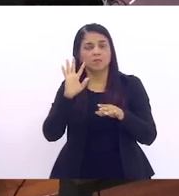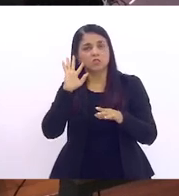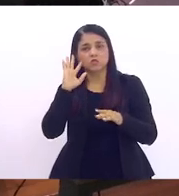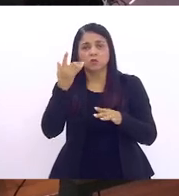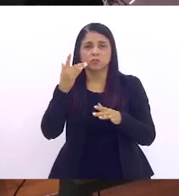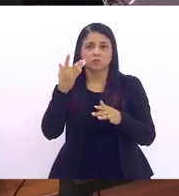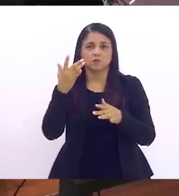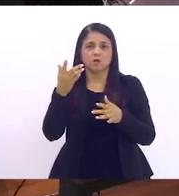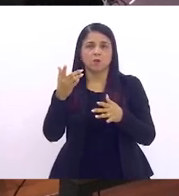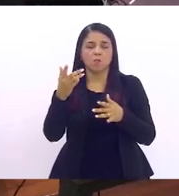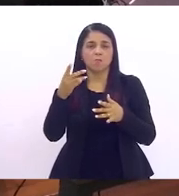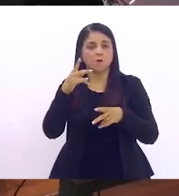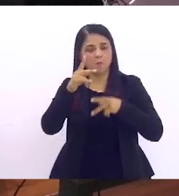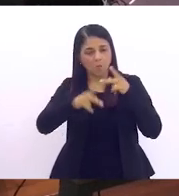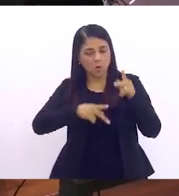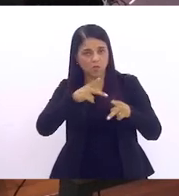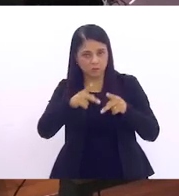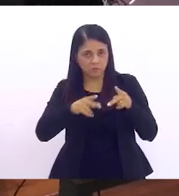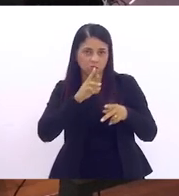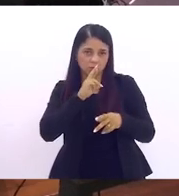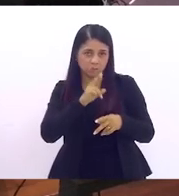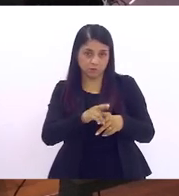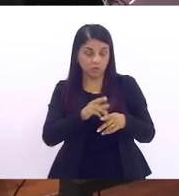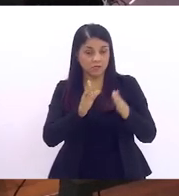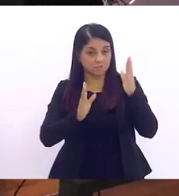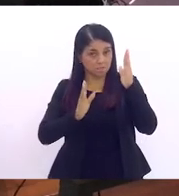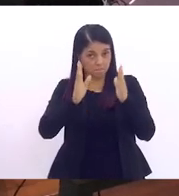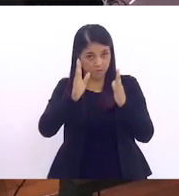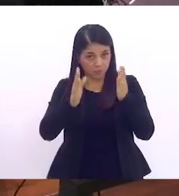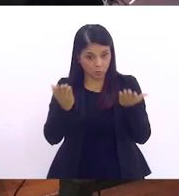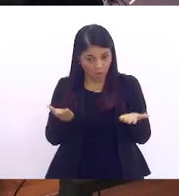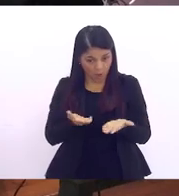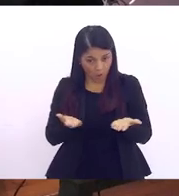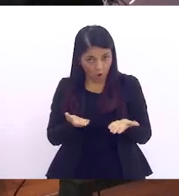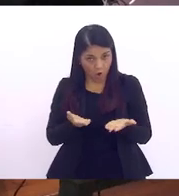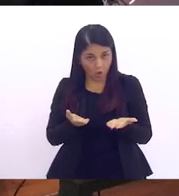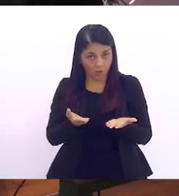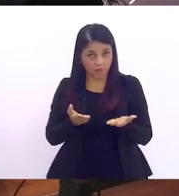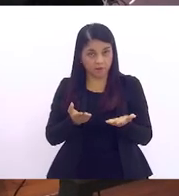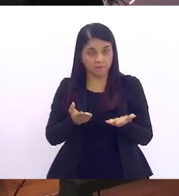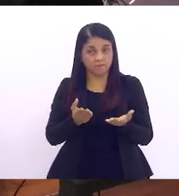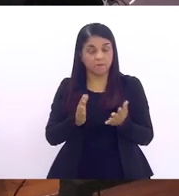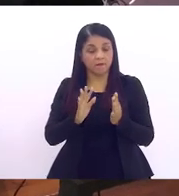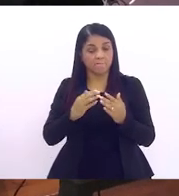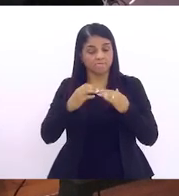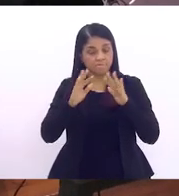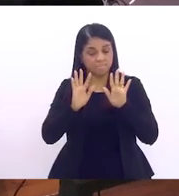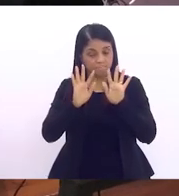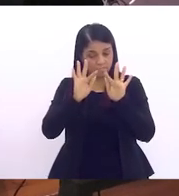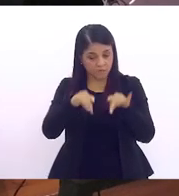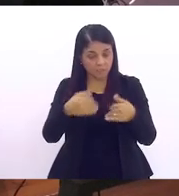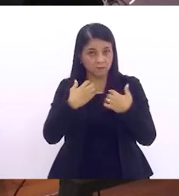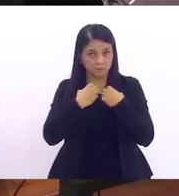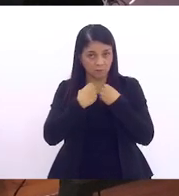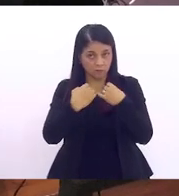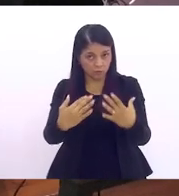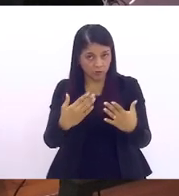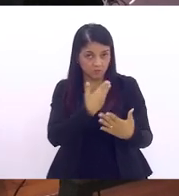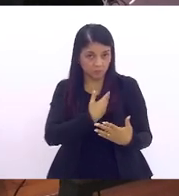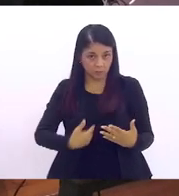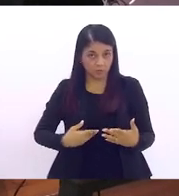célere pra população nesse período a partir de agora do término dessa audiência até efetivamente a